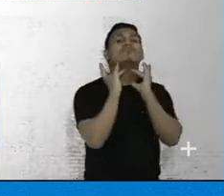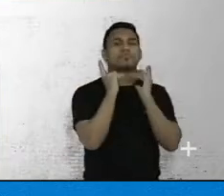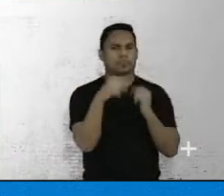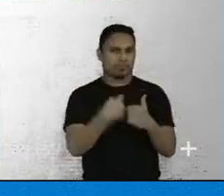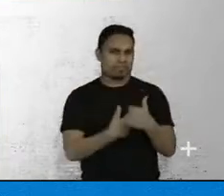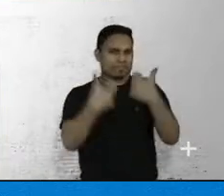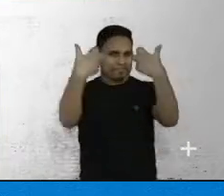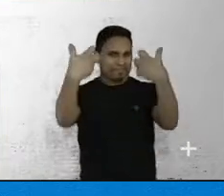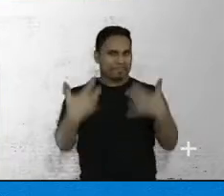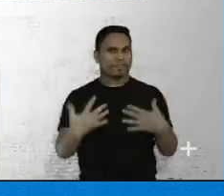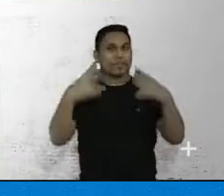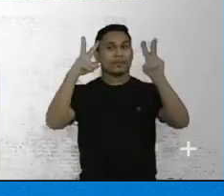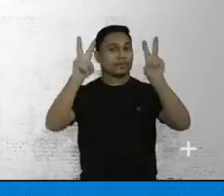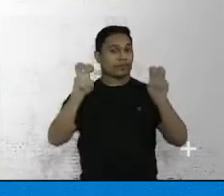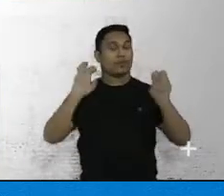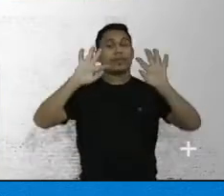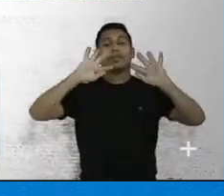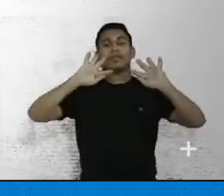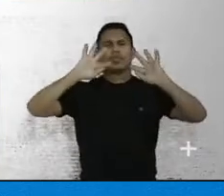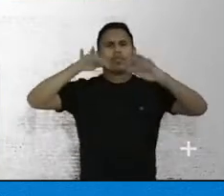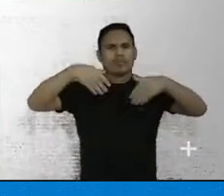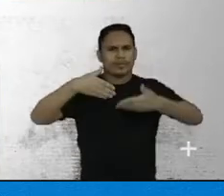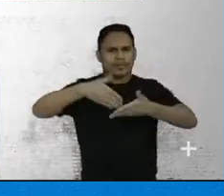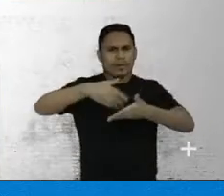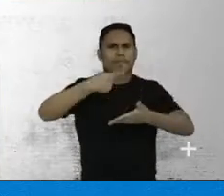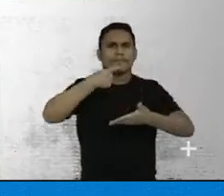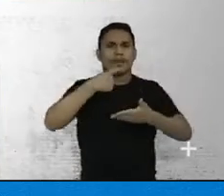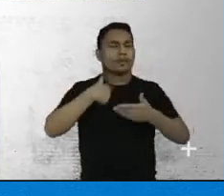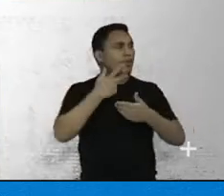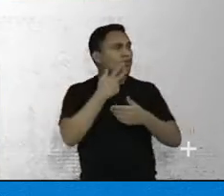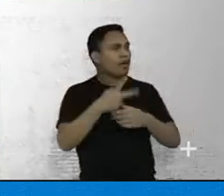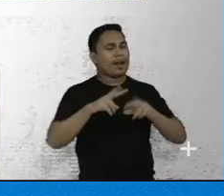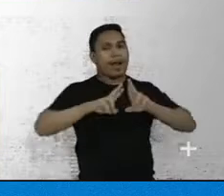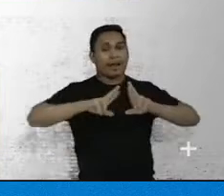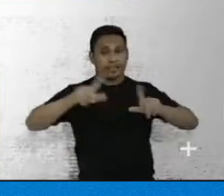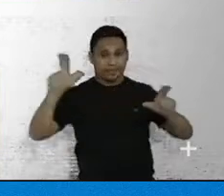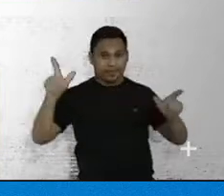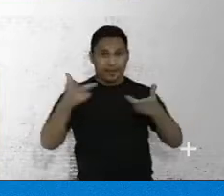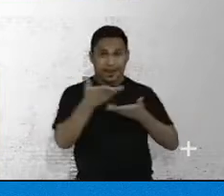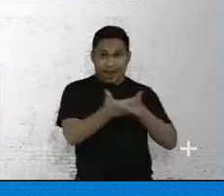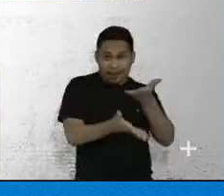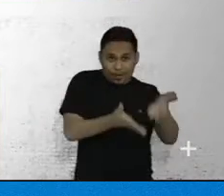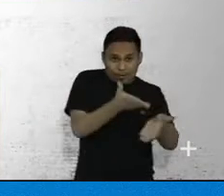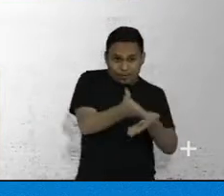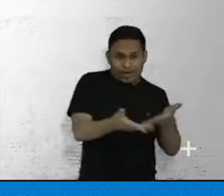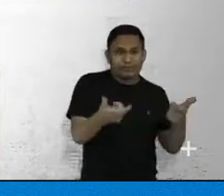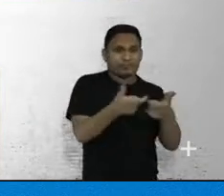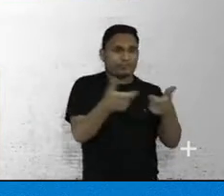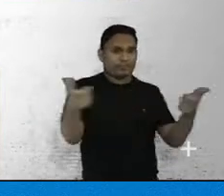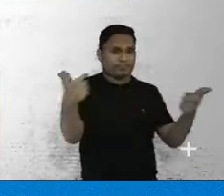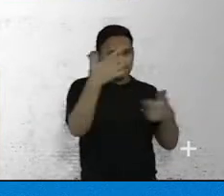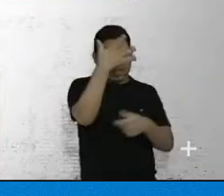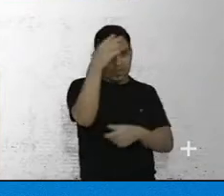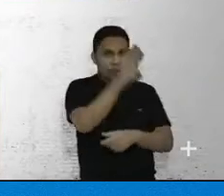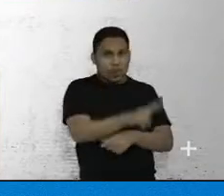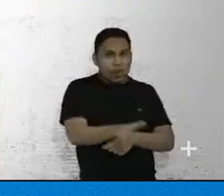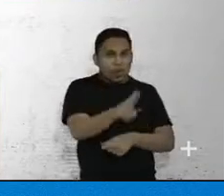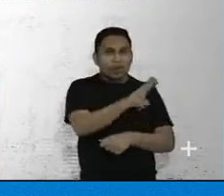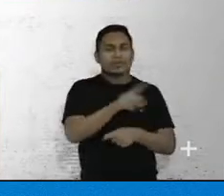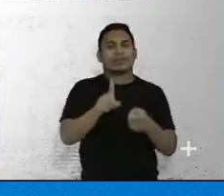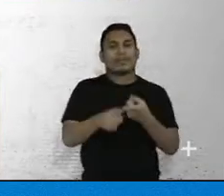lá no final vou falar um pouquinho da diferença dessa abordagem mais convencional versus uma abordagem